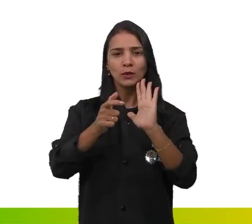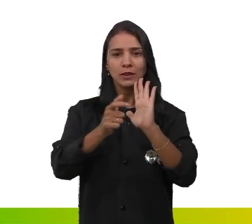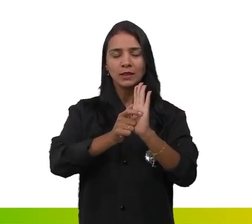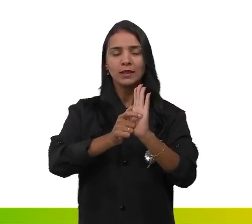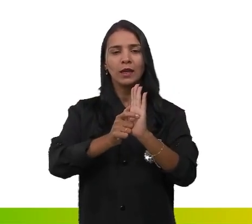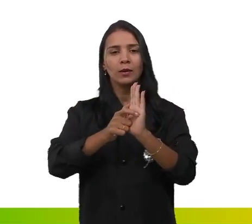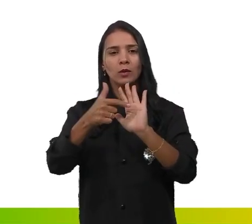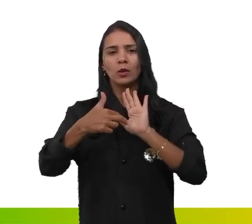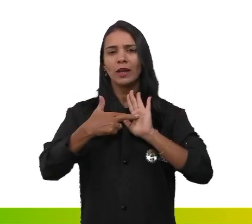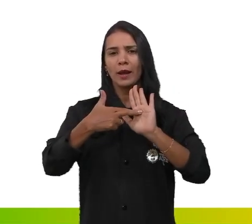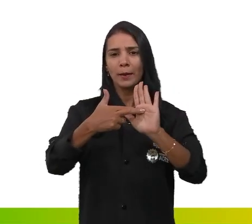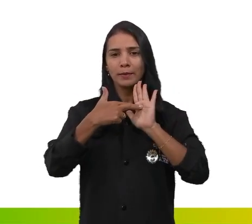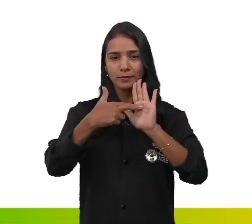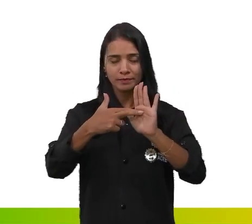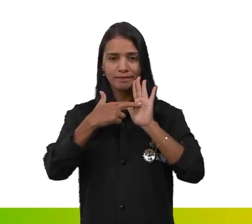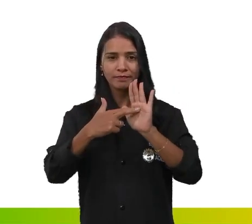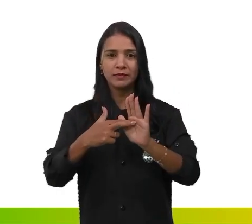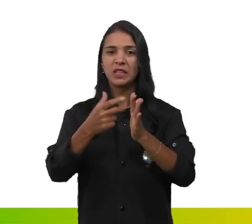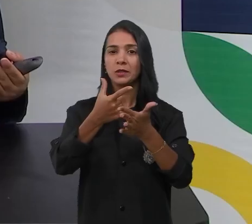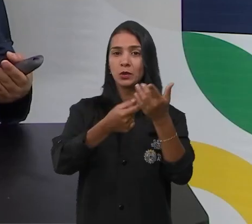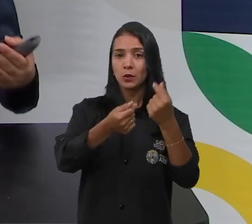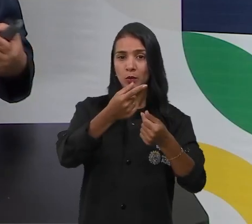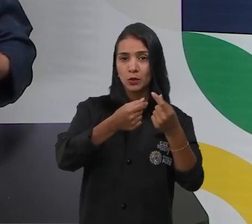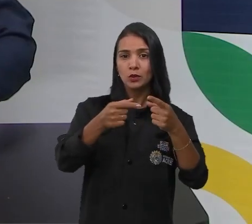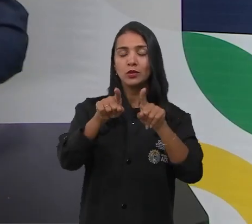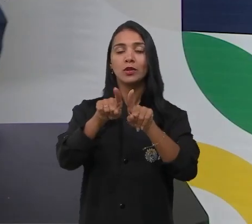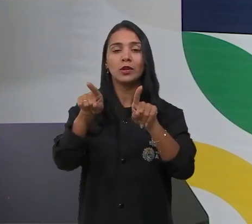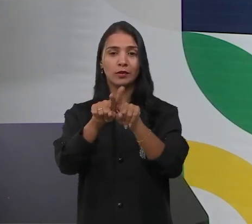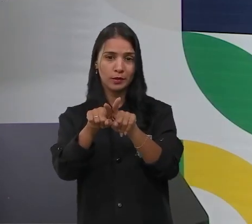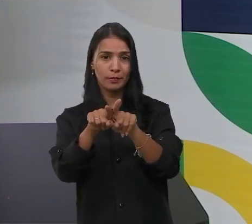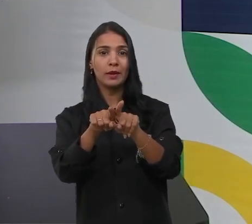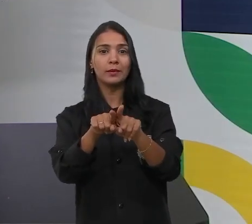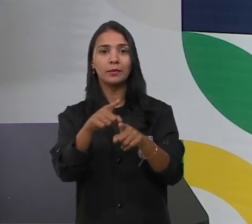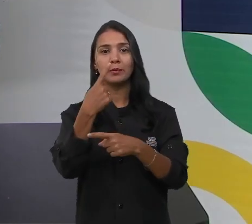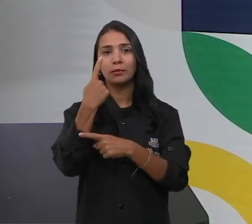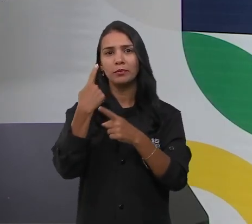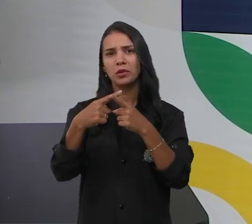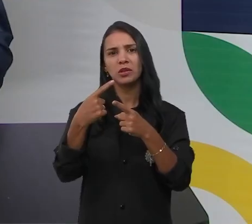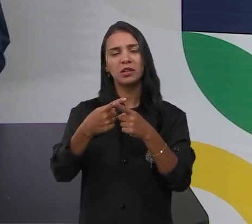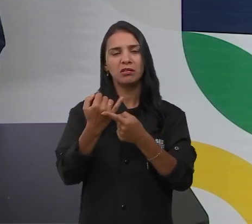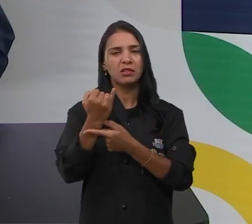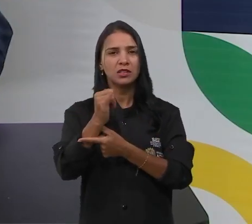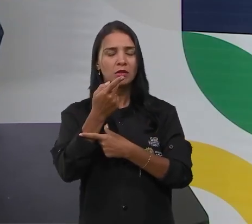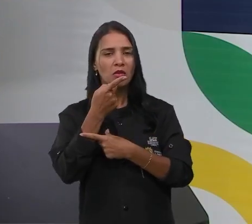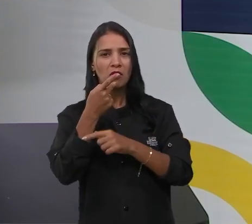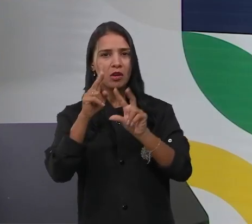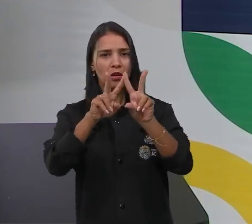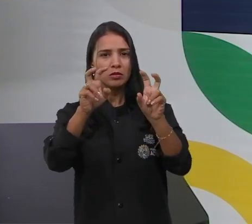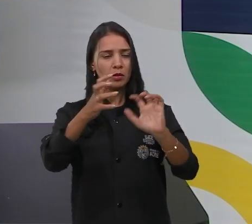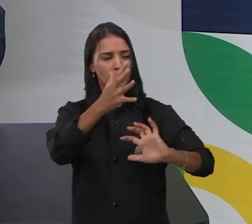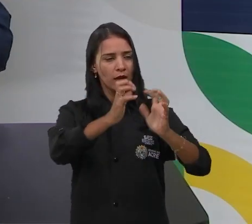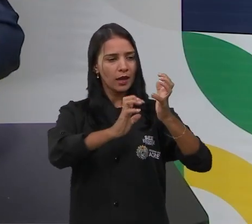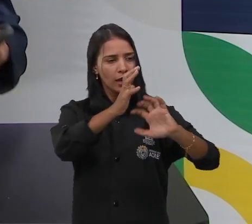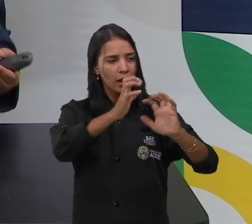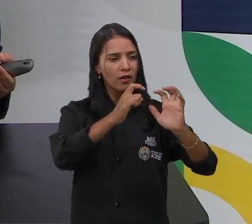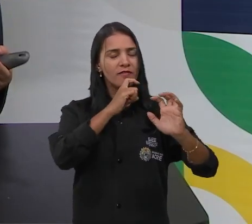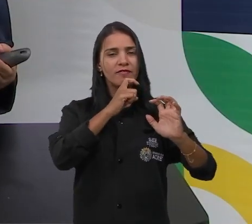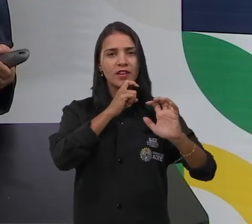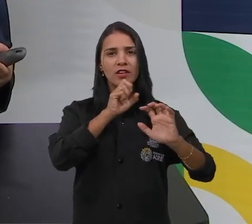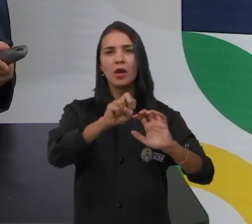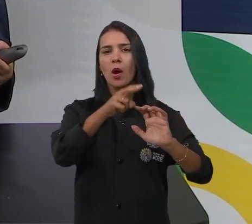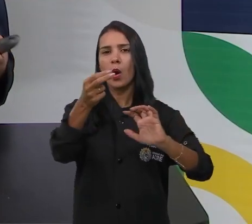Então, quando falamos na Guerra Fria, essa guerra nada mais era do que uma disputa de